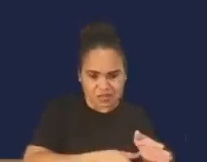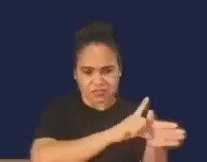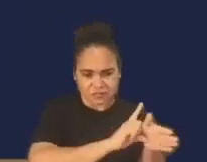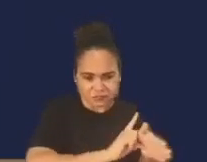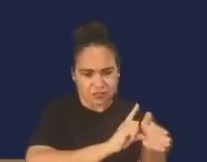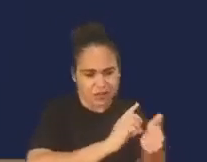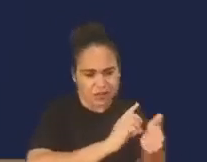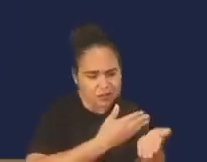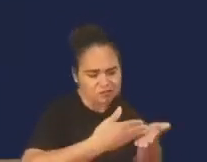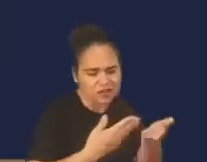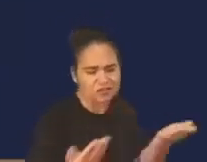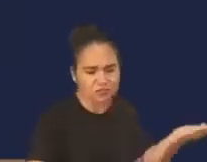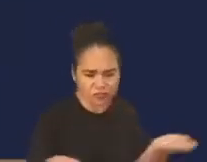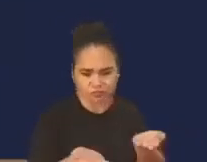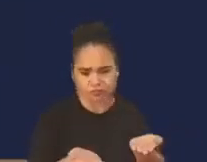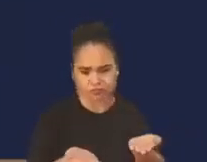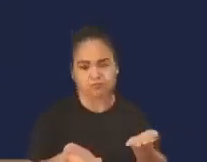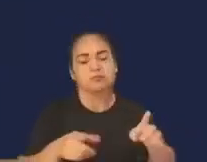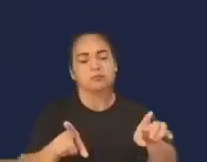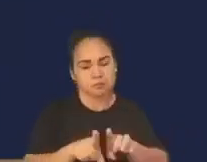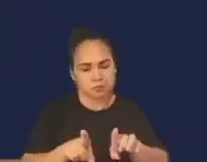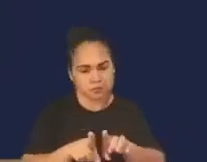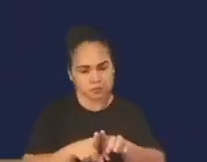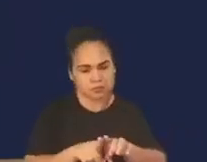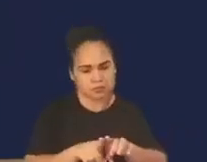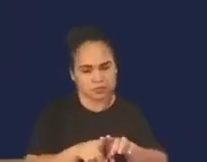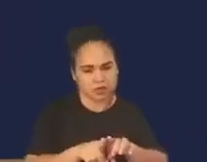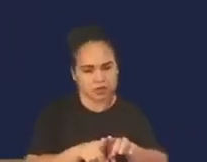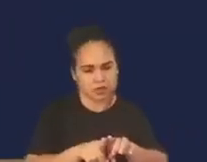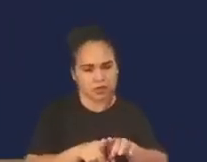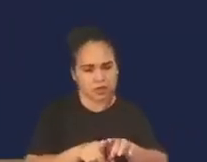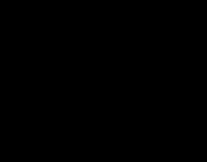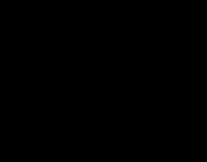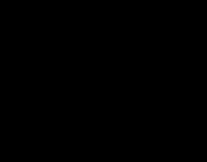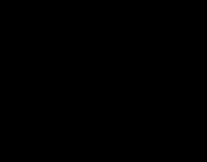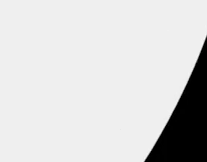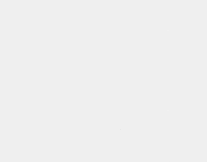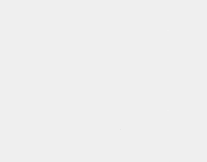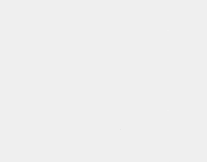ações imediatas visando a redução do impacto climático.